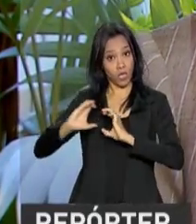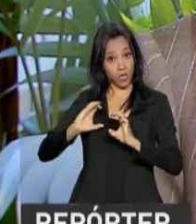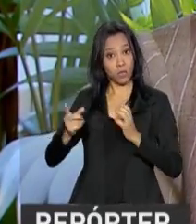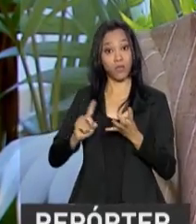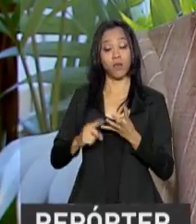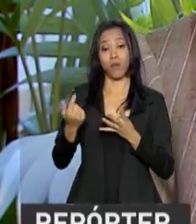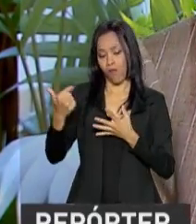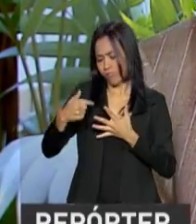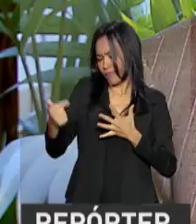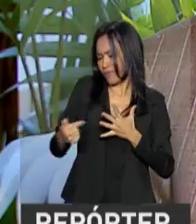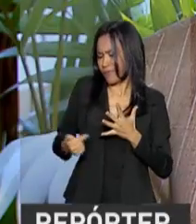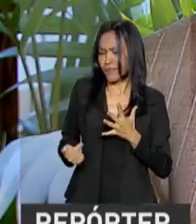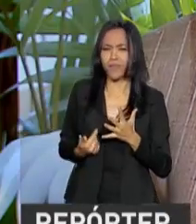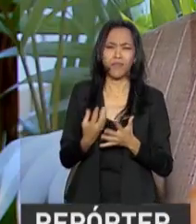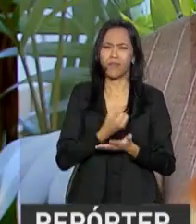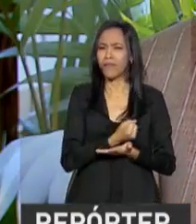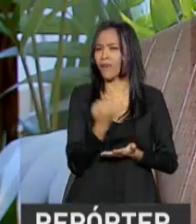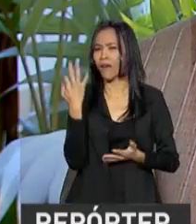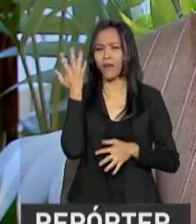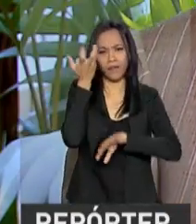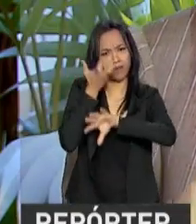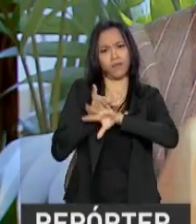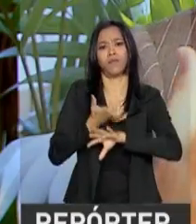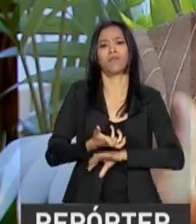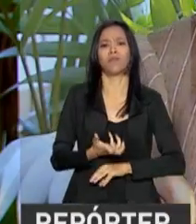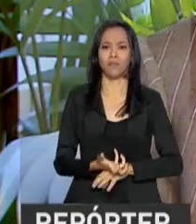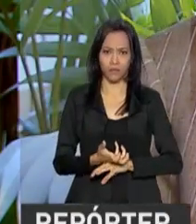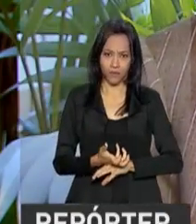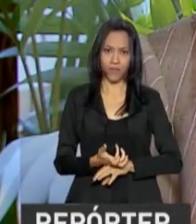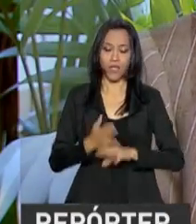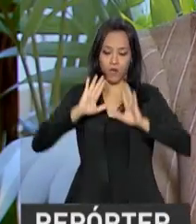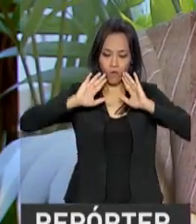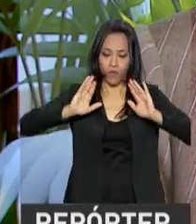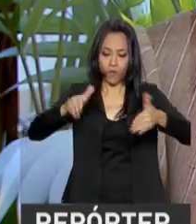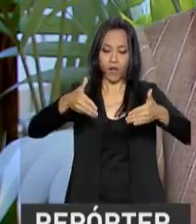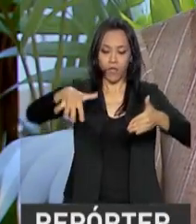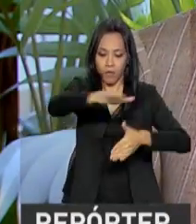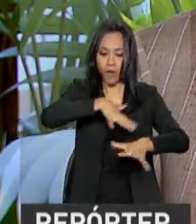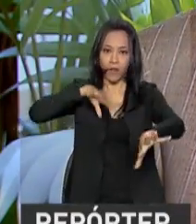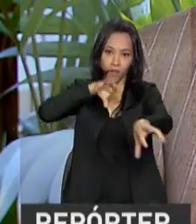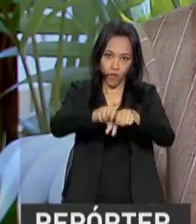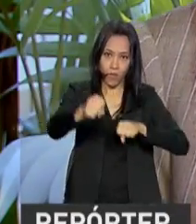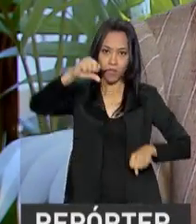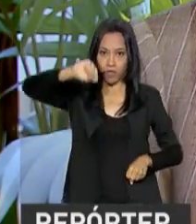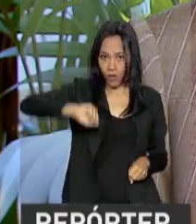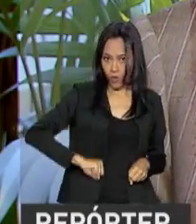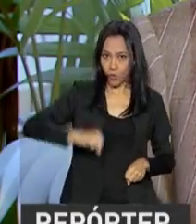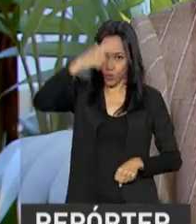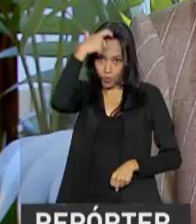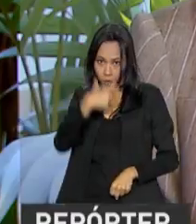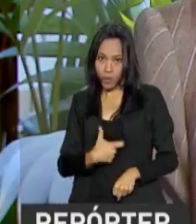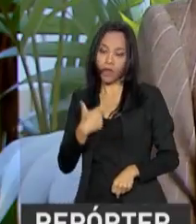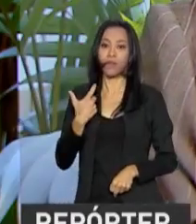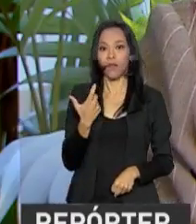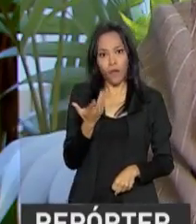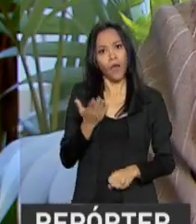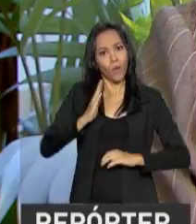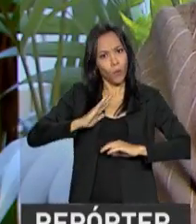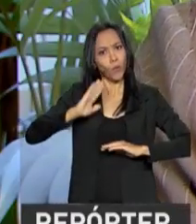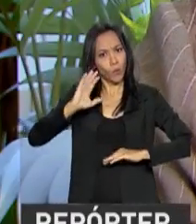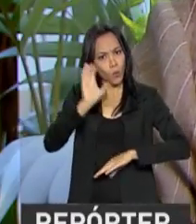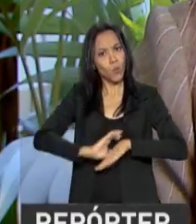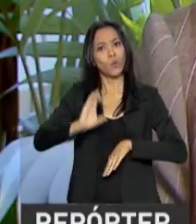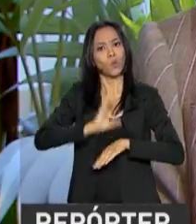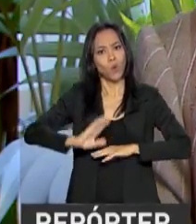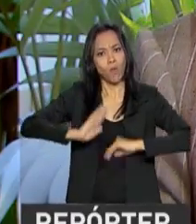diplomacia pública. São várias matérias voltadas para a atuação profissional do diplomata. É um curso, portanto,